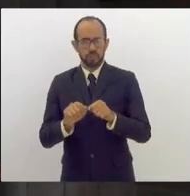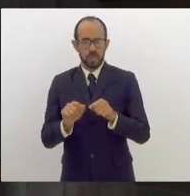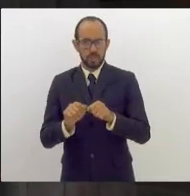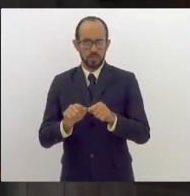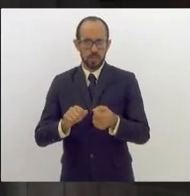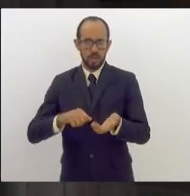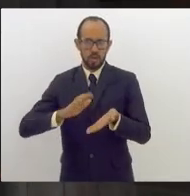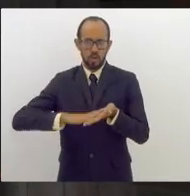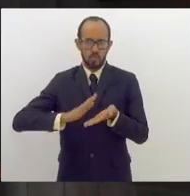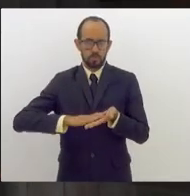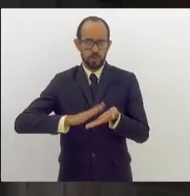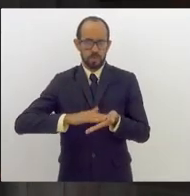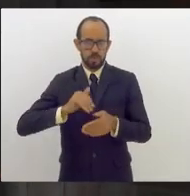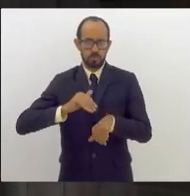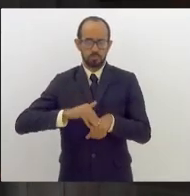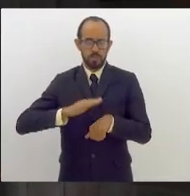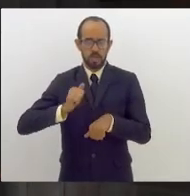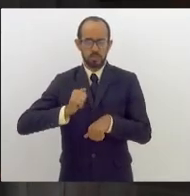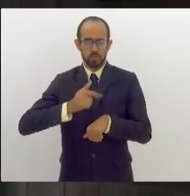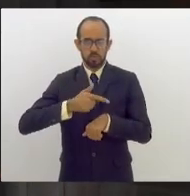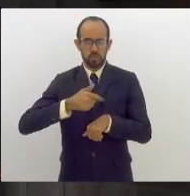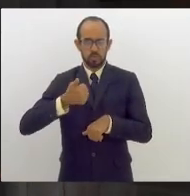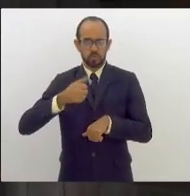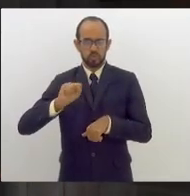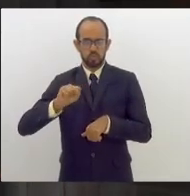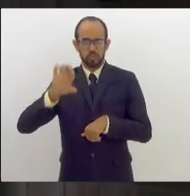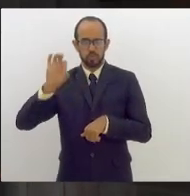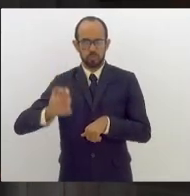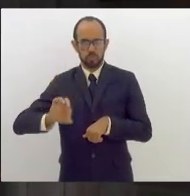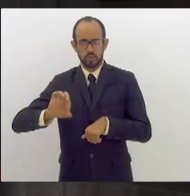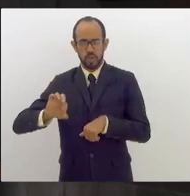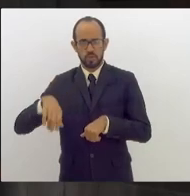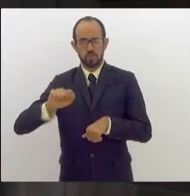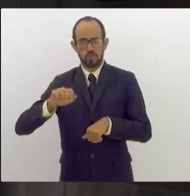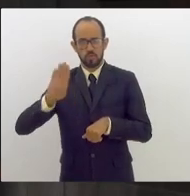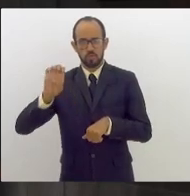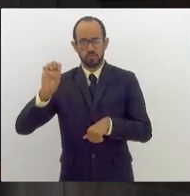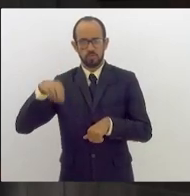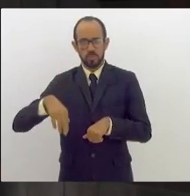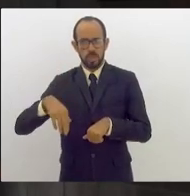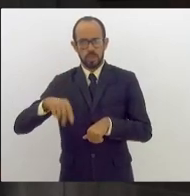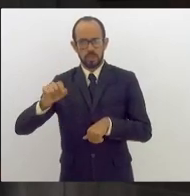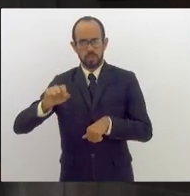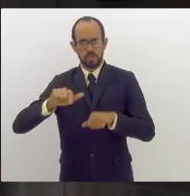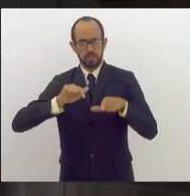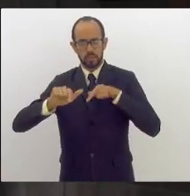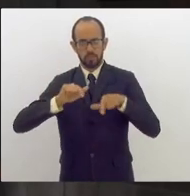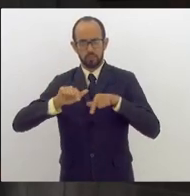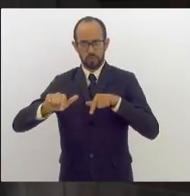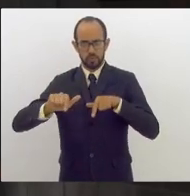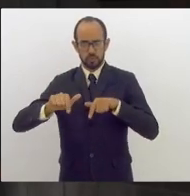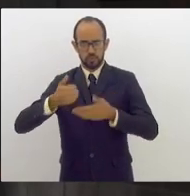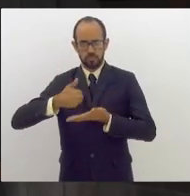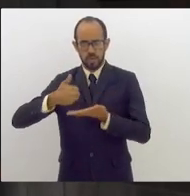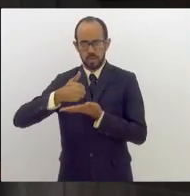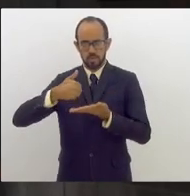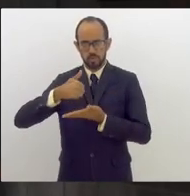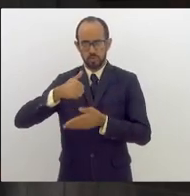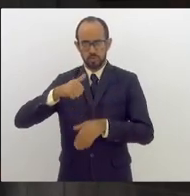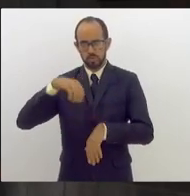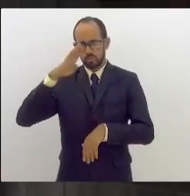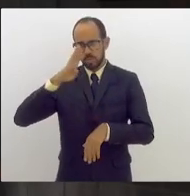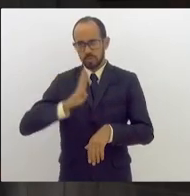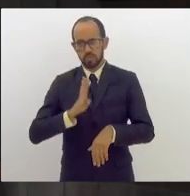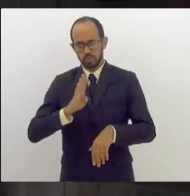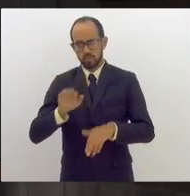cobrança maior que 18% de cms nos Bens de serviços essenciais do nosso país portanto